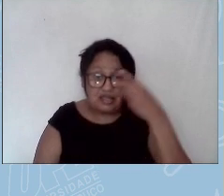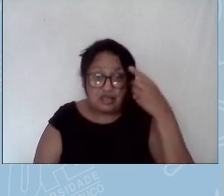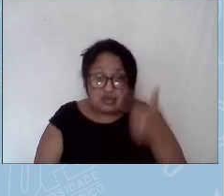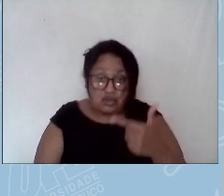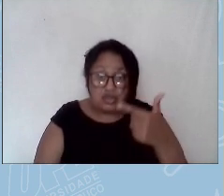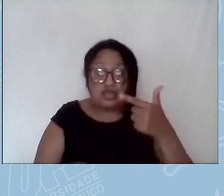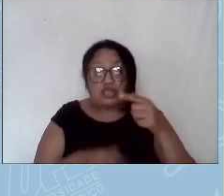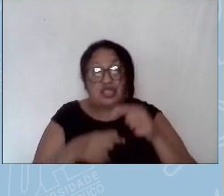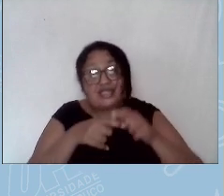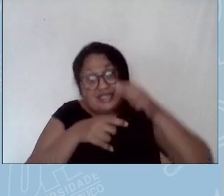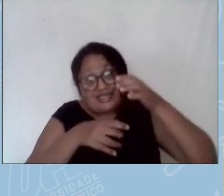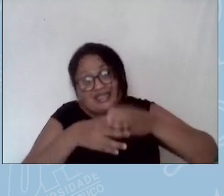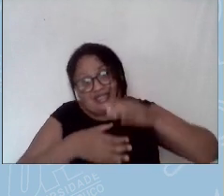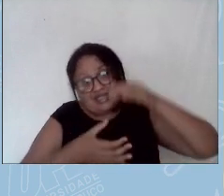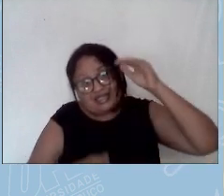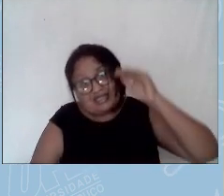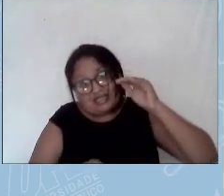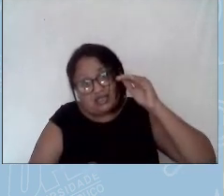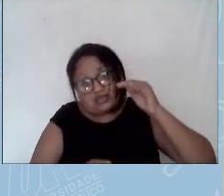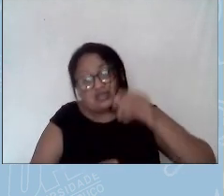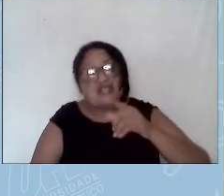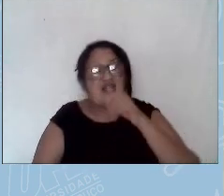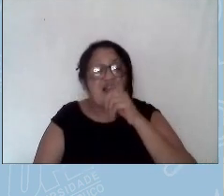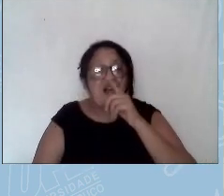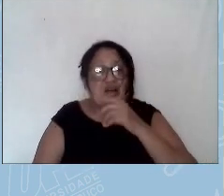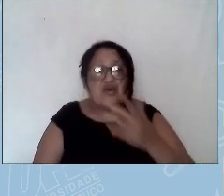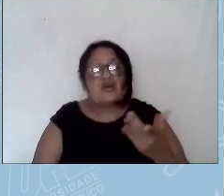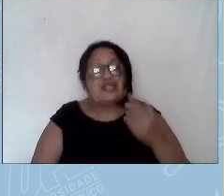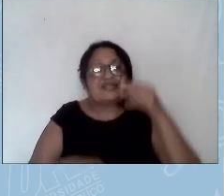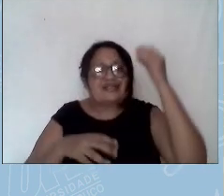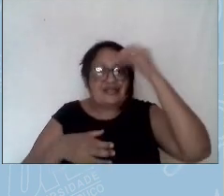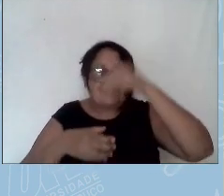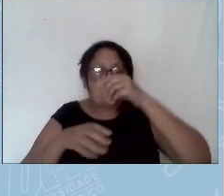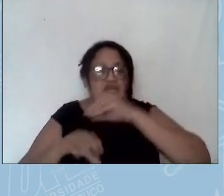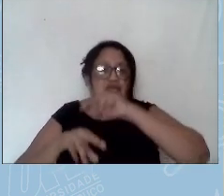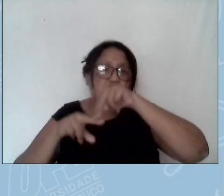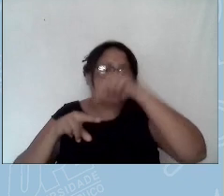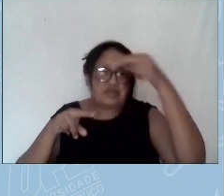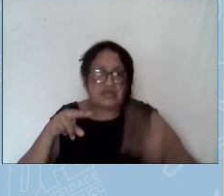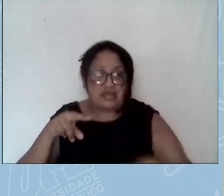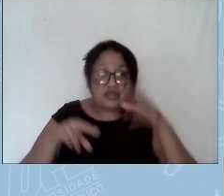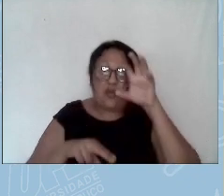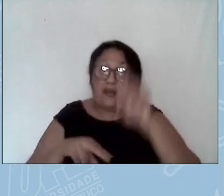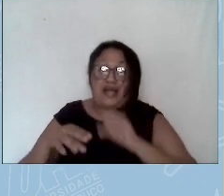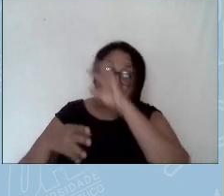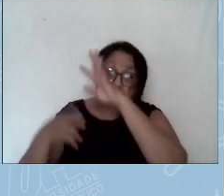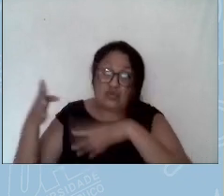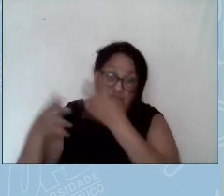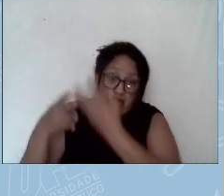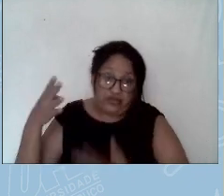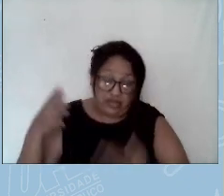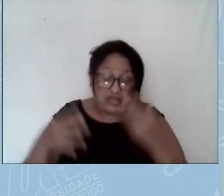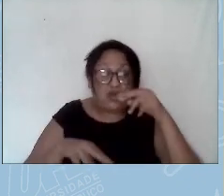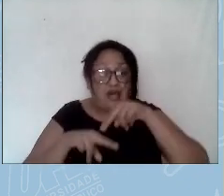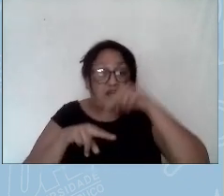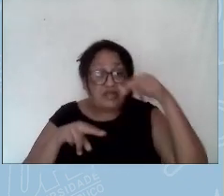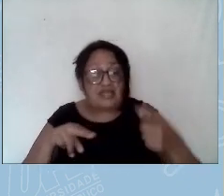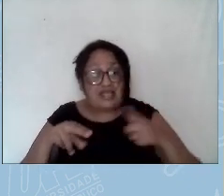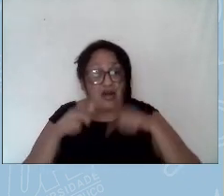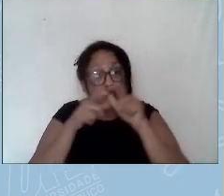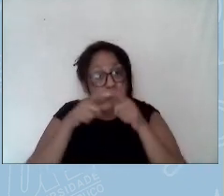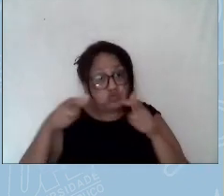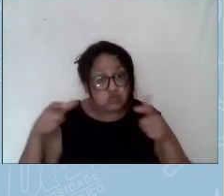na piscina essas informações nós estamos pegando do gráfico a piscina terá então um volume